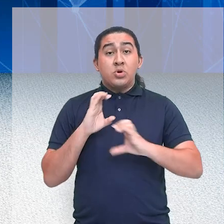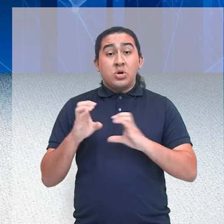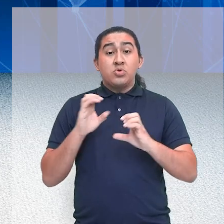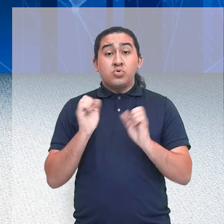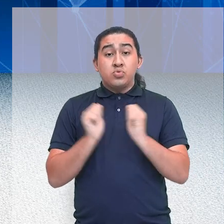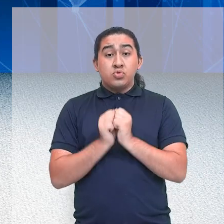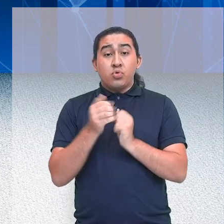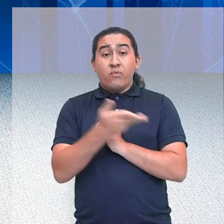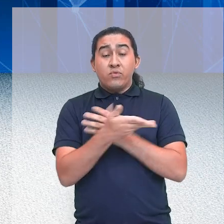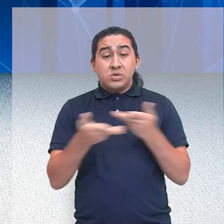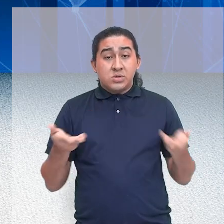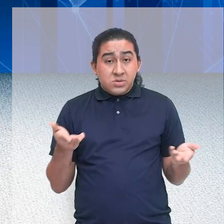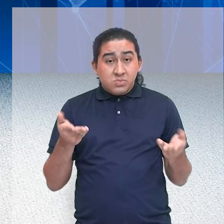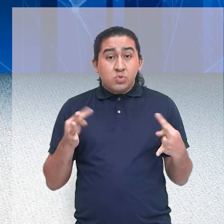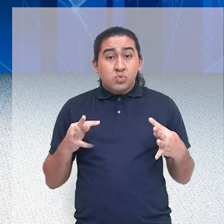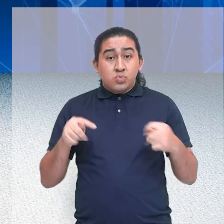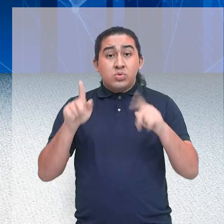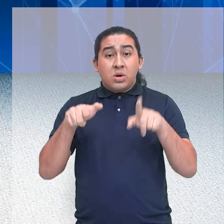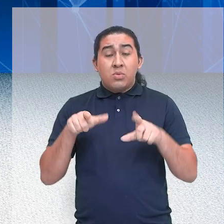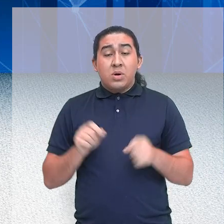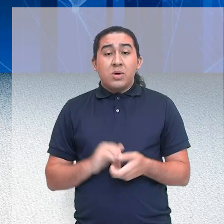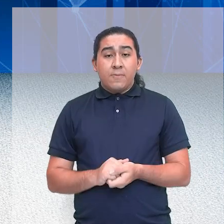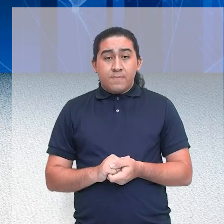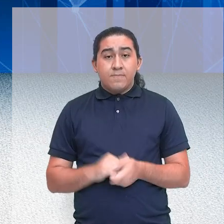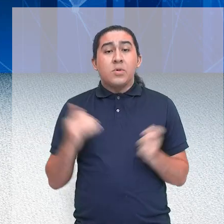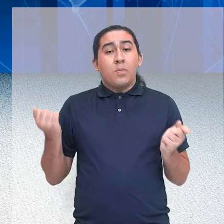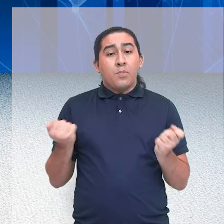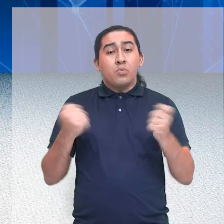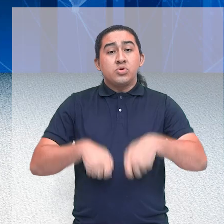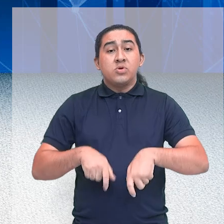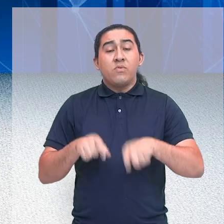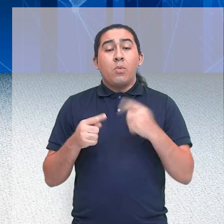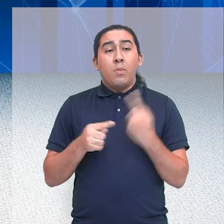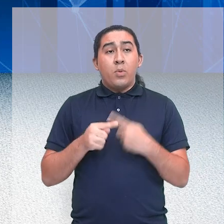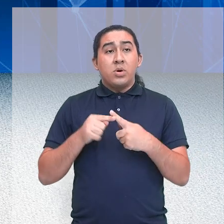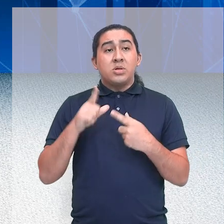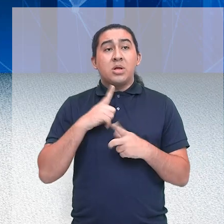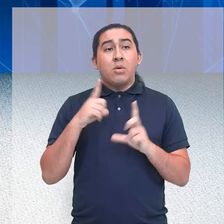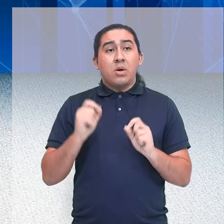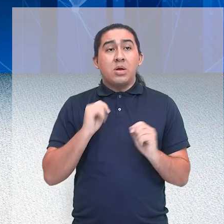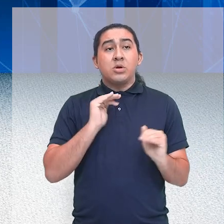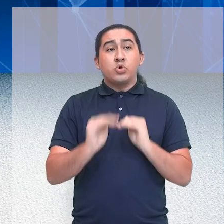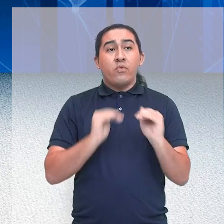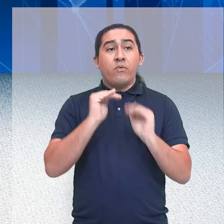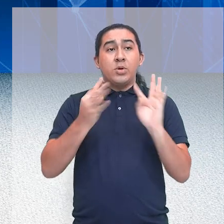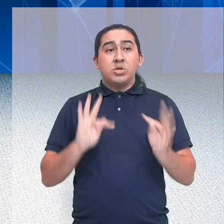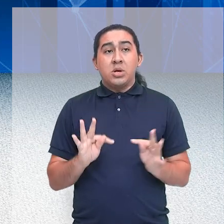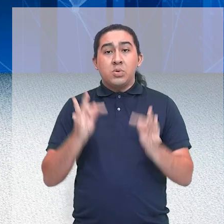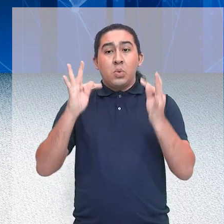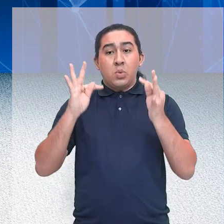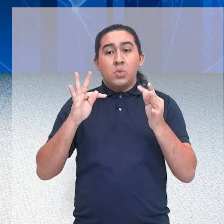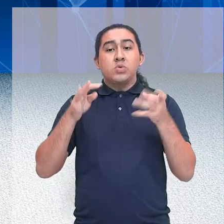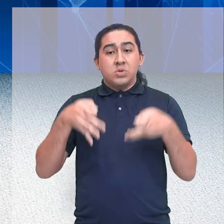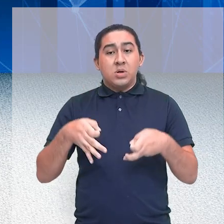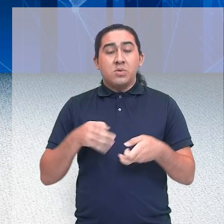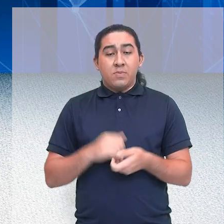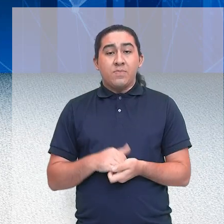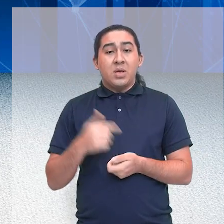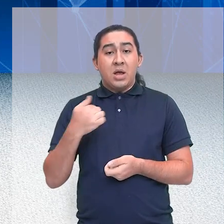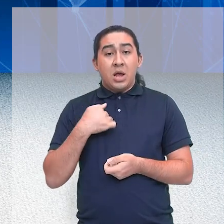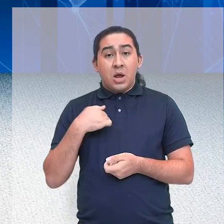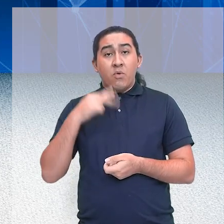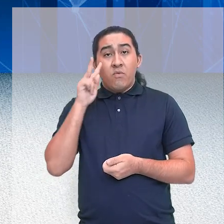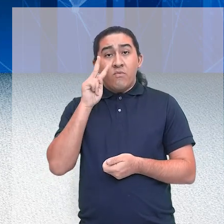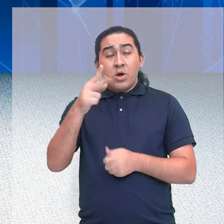nesse momento, tudo isso foi possível acontecer por conta do avanço tecnológico, né? Onde eu estou olhando para uma